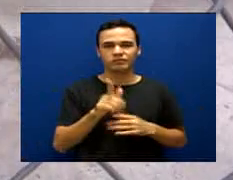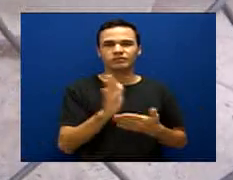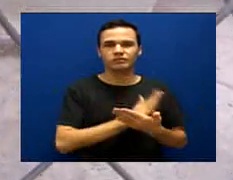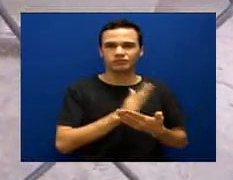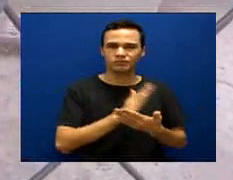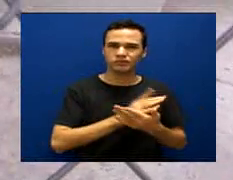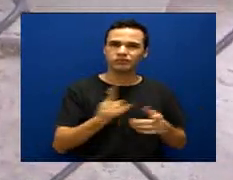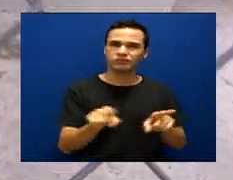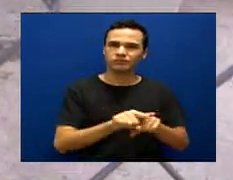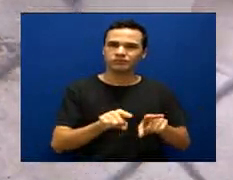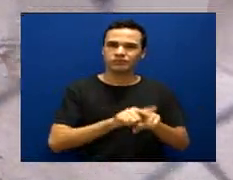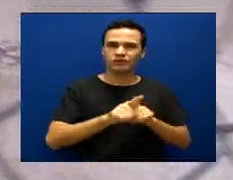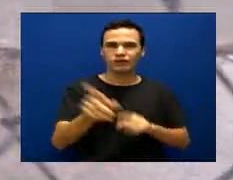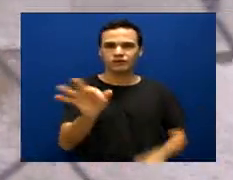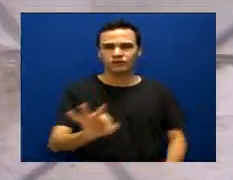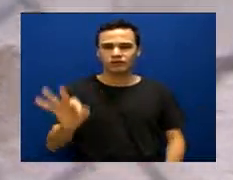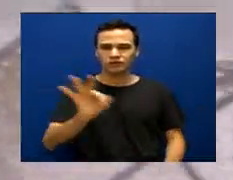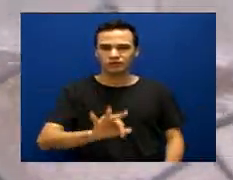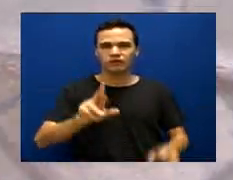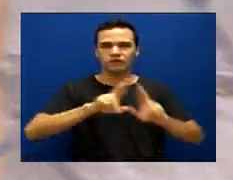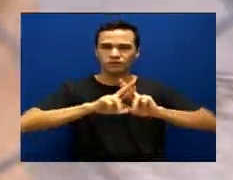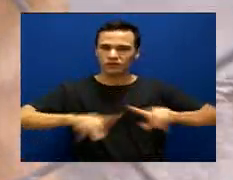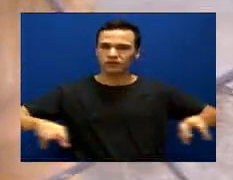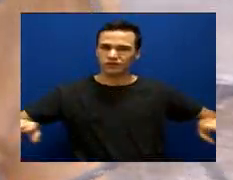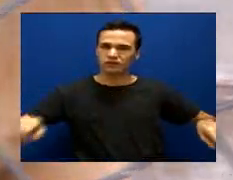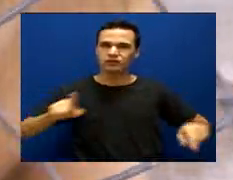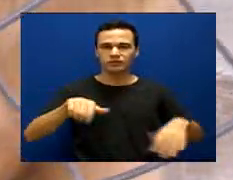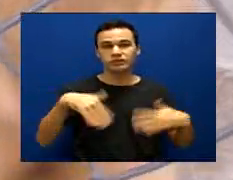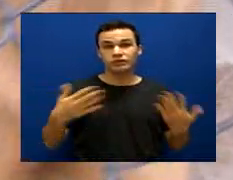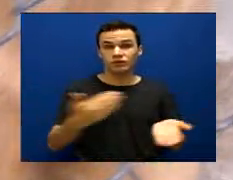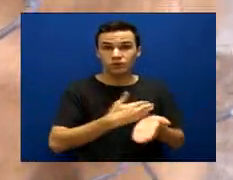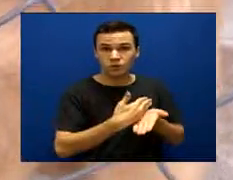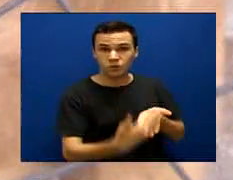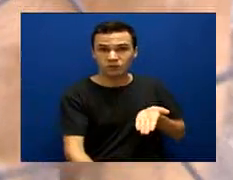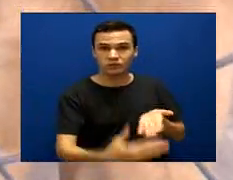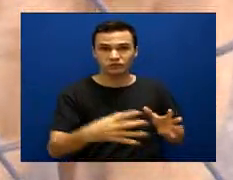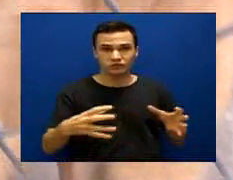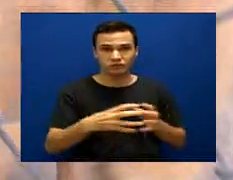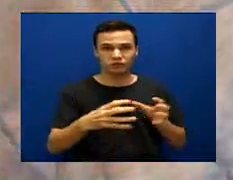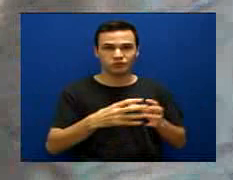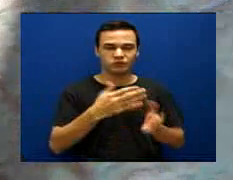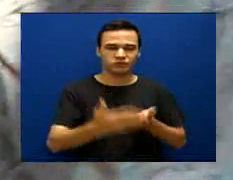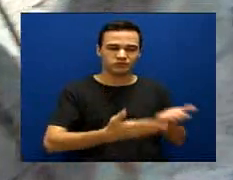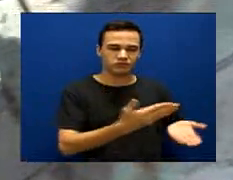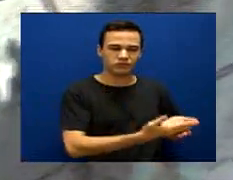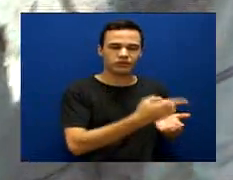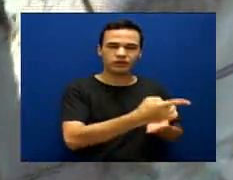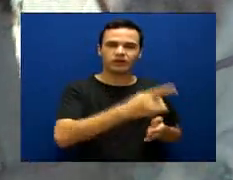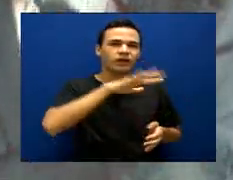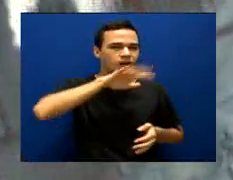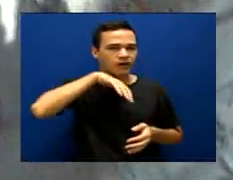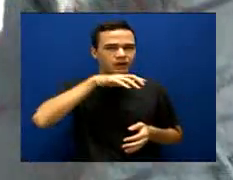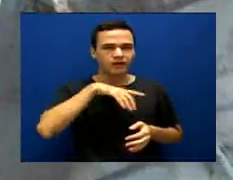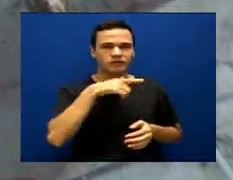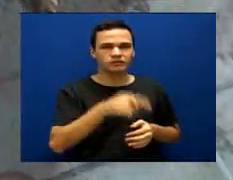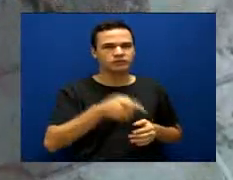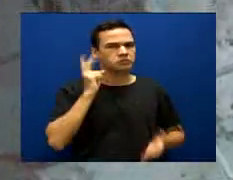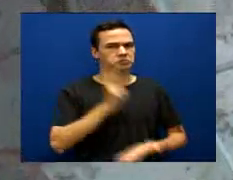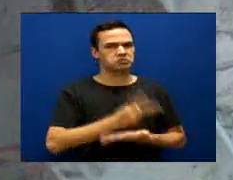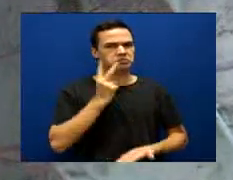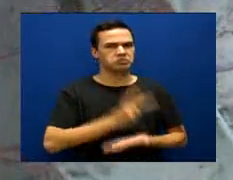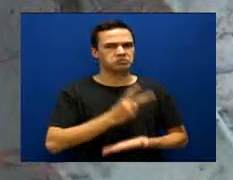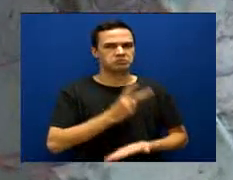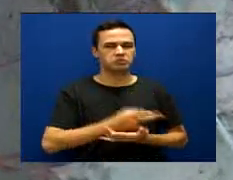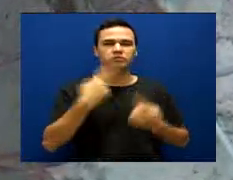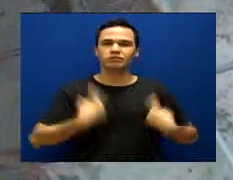ativistas, universidades e veterinários. Assim surgiu o Comitê Municipal dos Direitos dos Animais, um fórum permanente